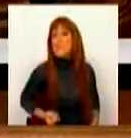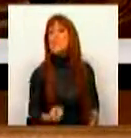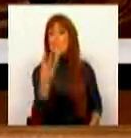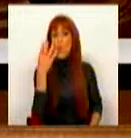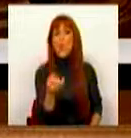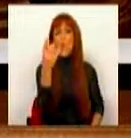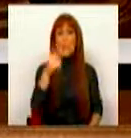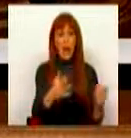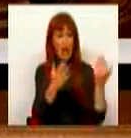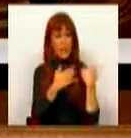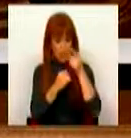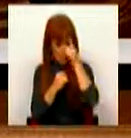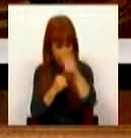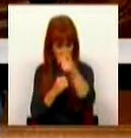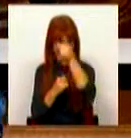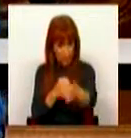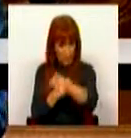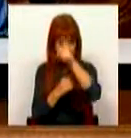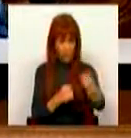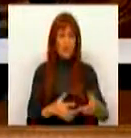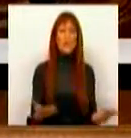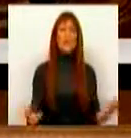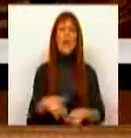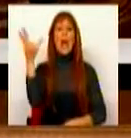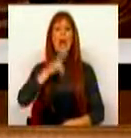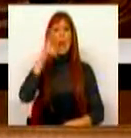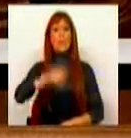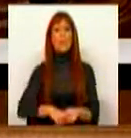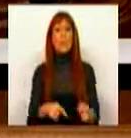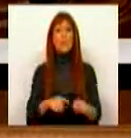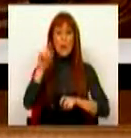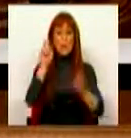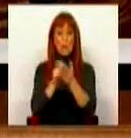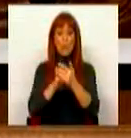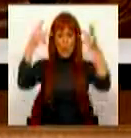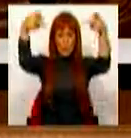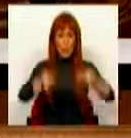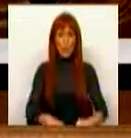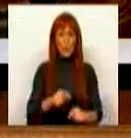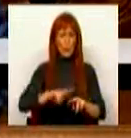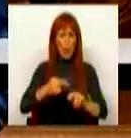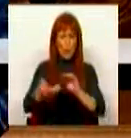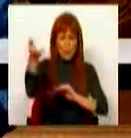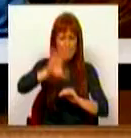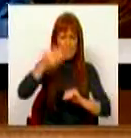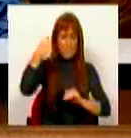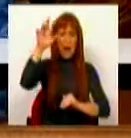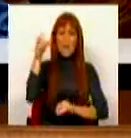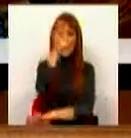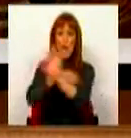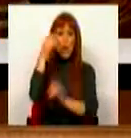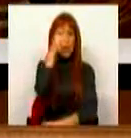delas da responsabilidade de vossas excelências. Em Portugal, os indicadores caíram para mais do dobro da Europa.